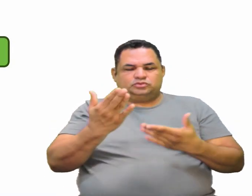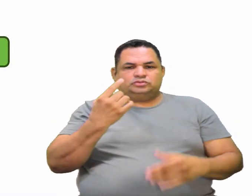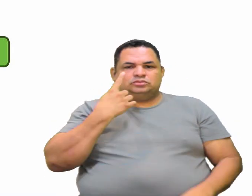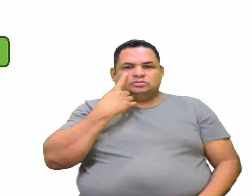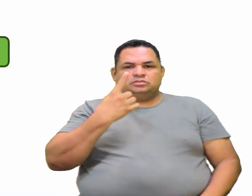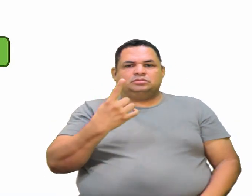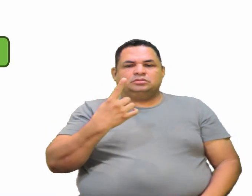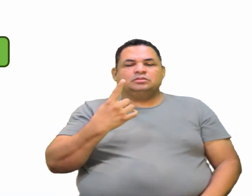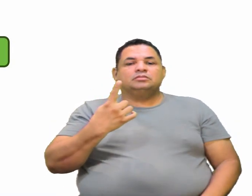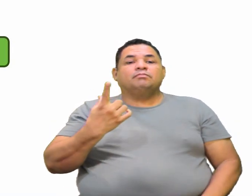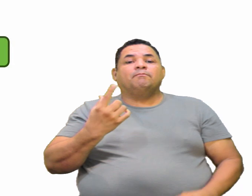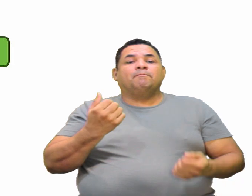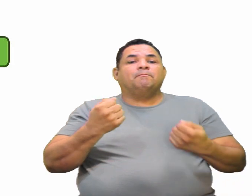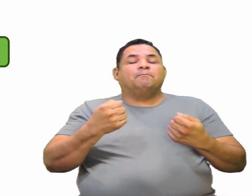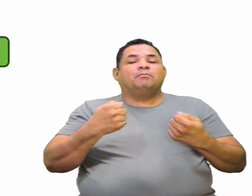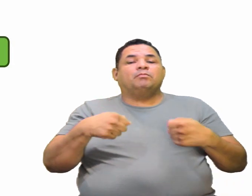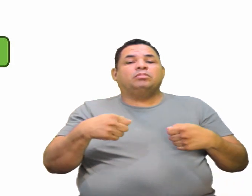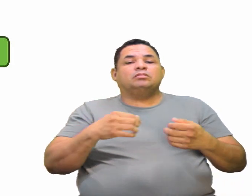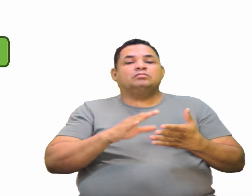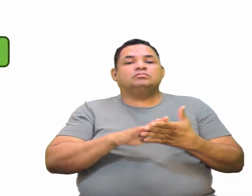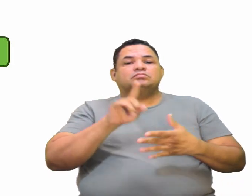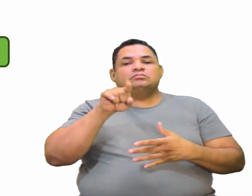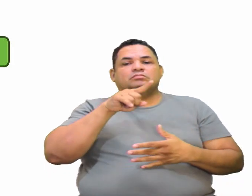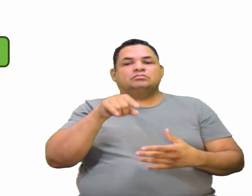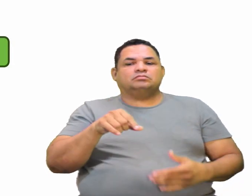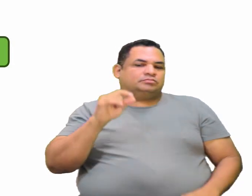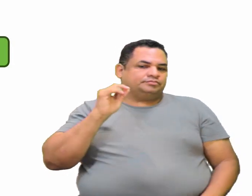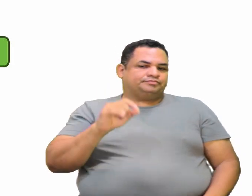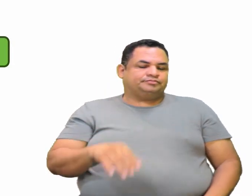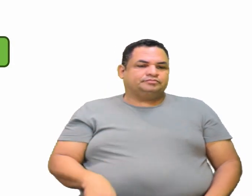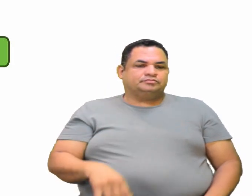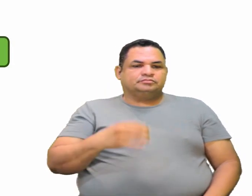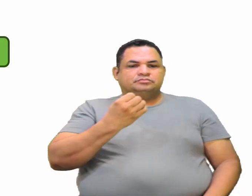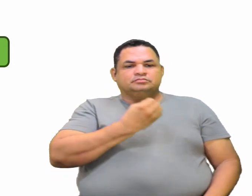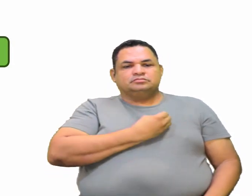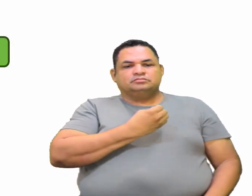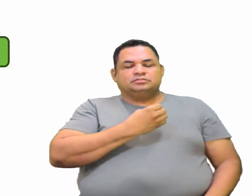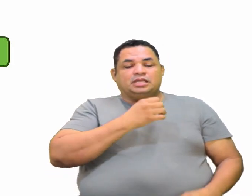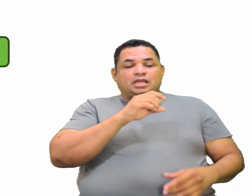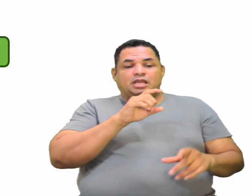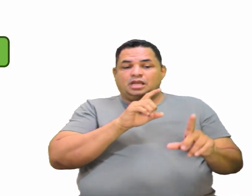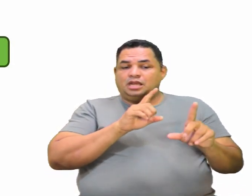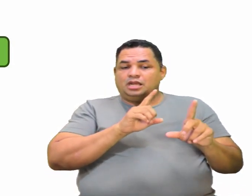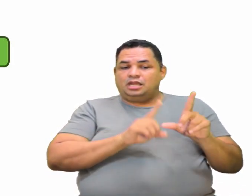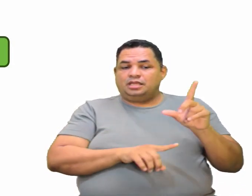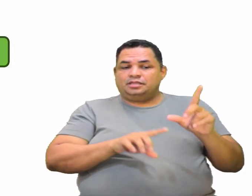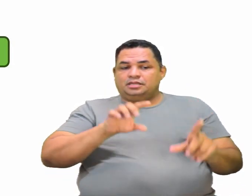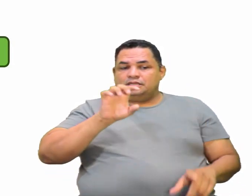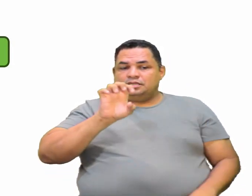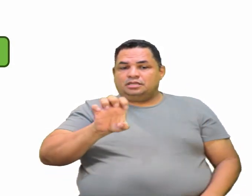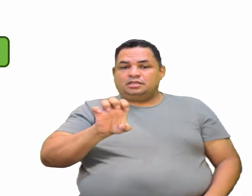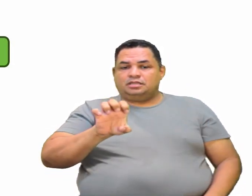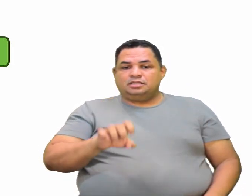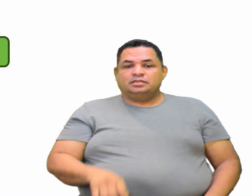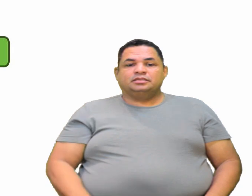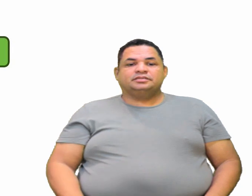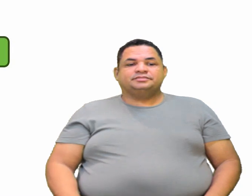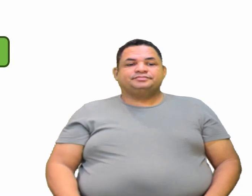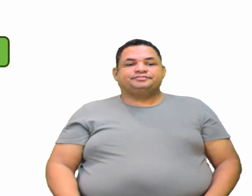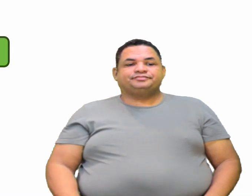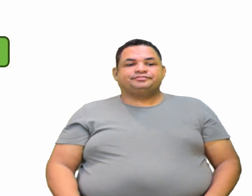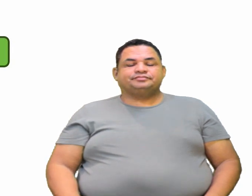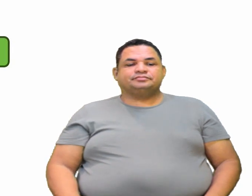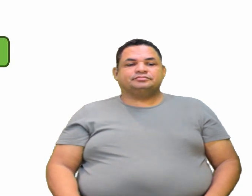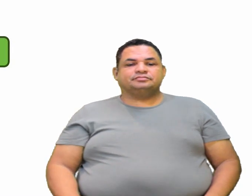para chegar para que você pudesse marcar o quê? Né? A alternativa E. Eu vou até marcar aqui, eu sei que já está aqui o gabarito E, mas para ficar